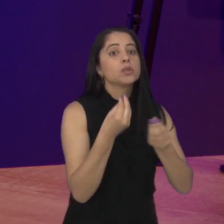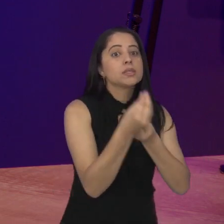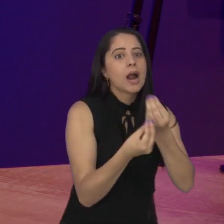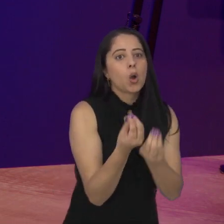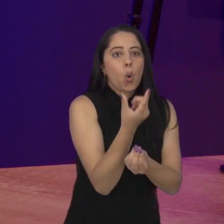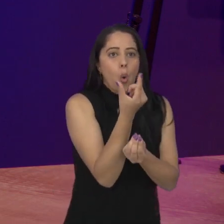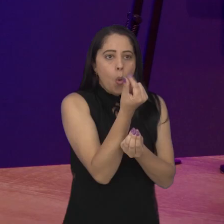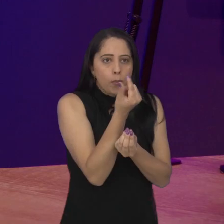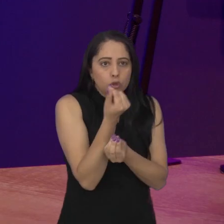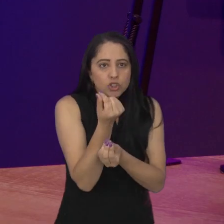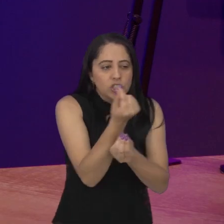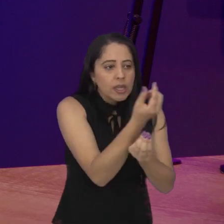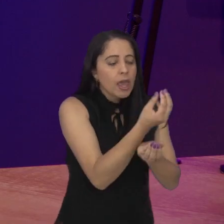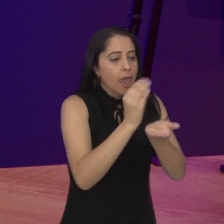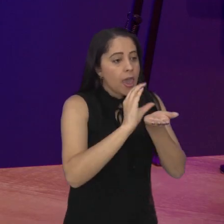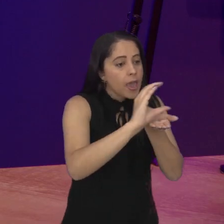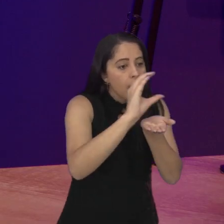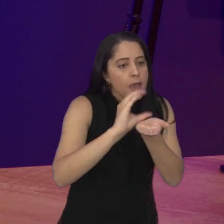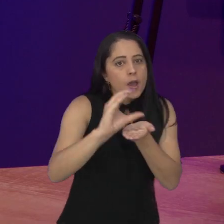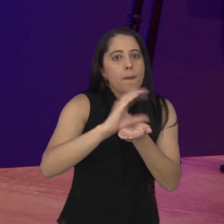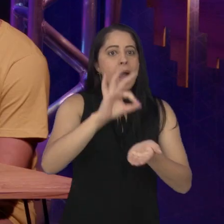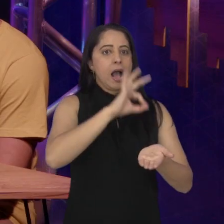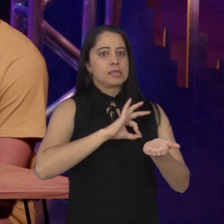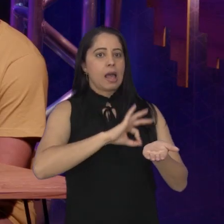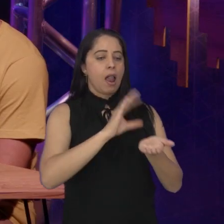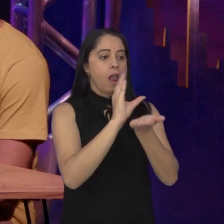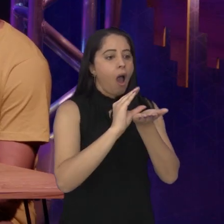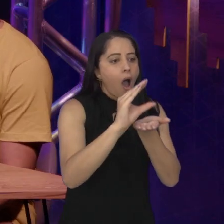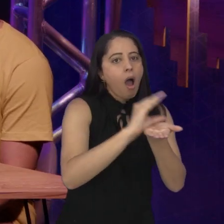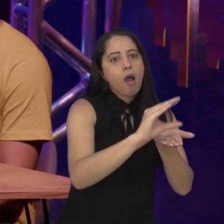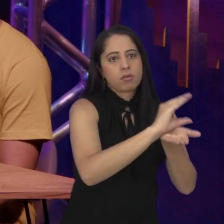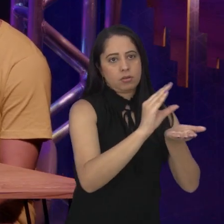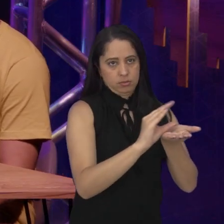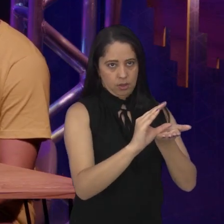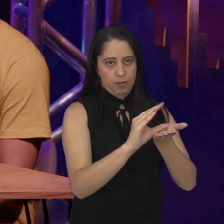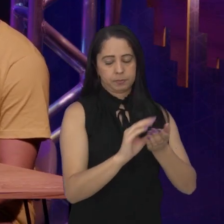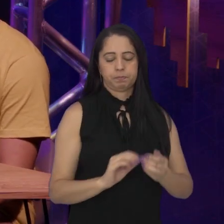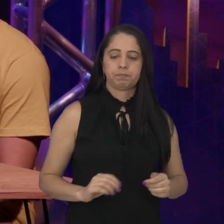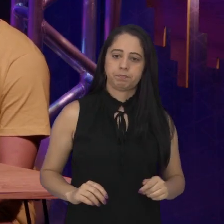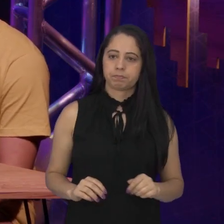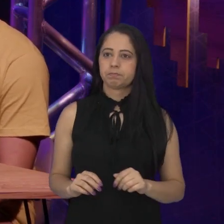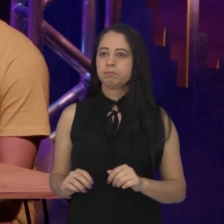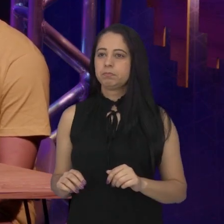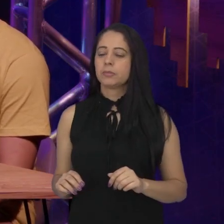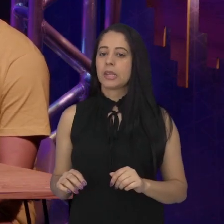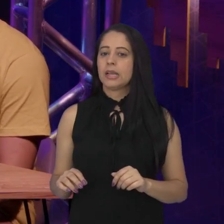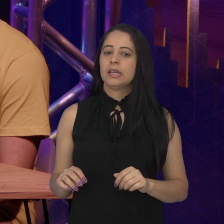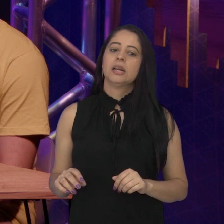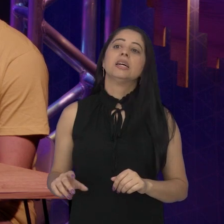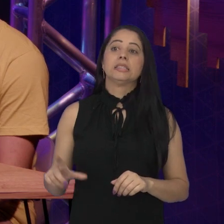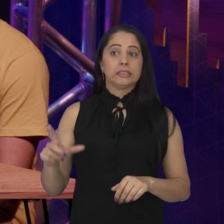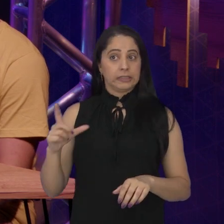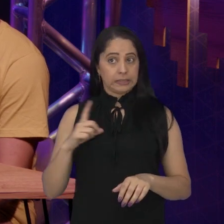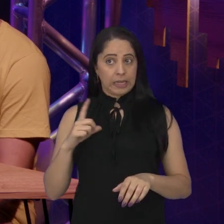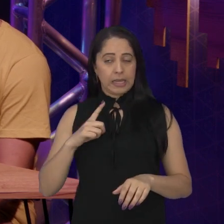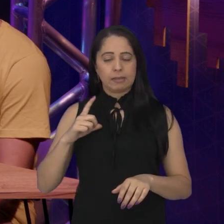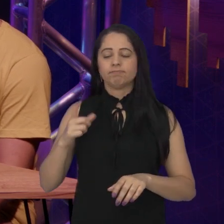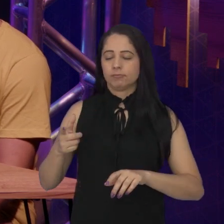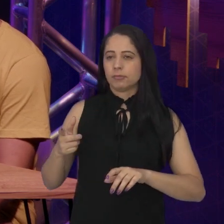né, distribuição de renda. E o interessante da gente observar é que tem